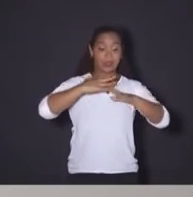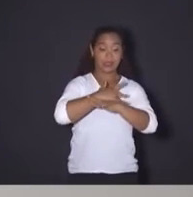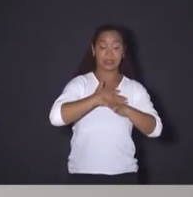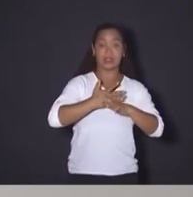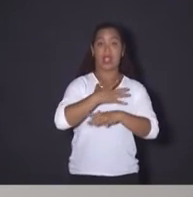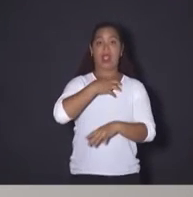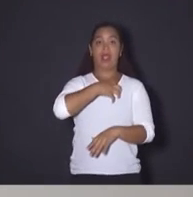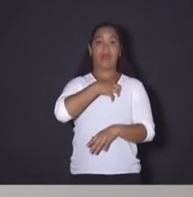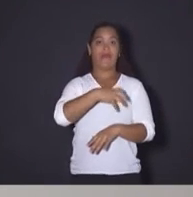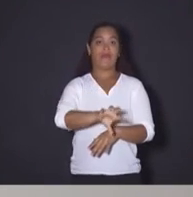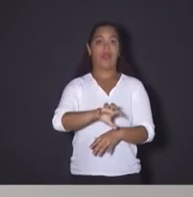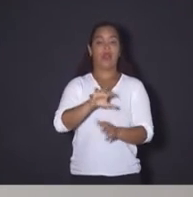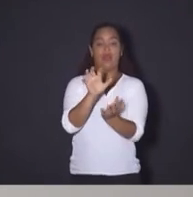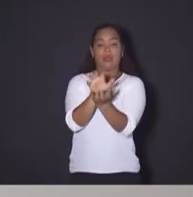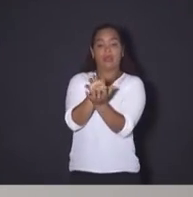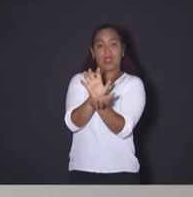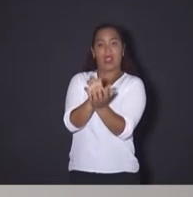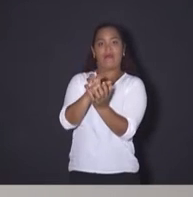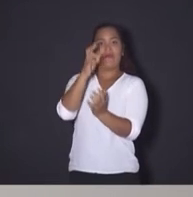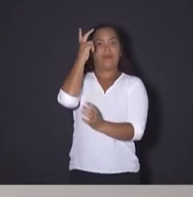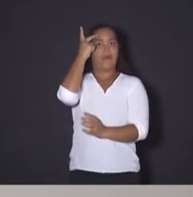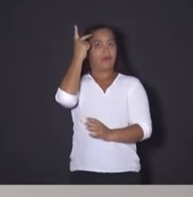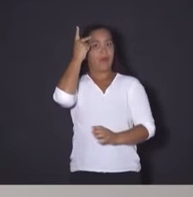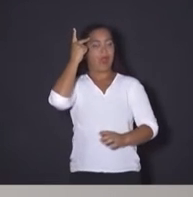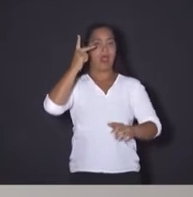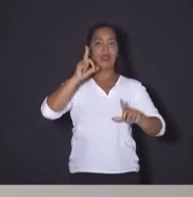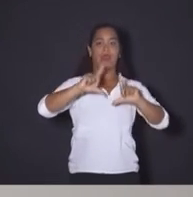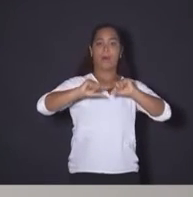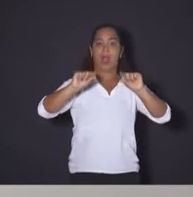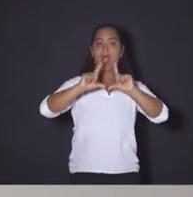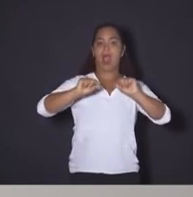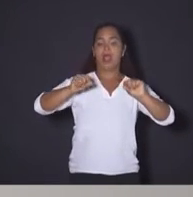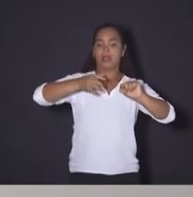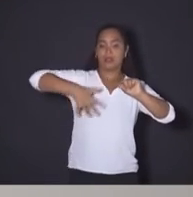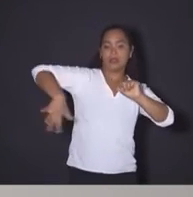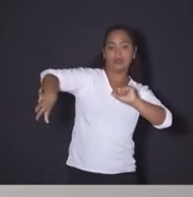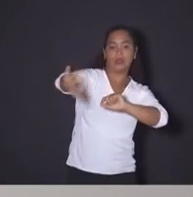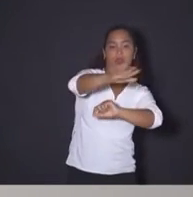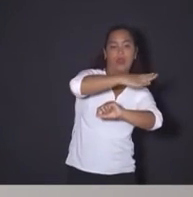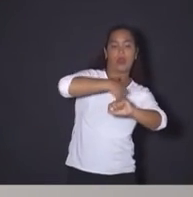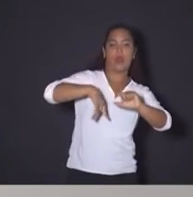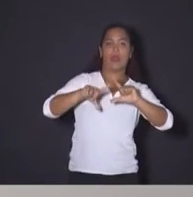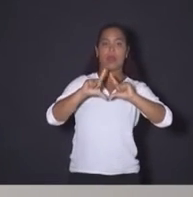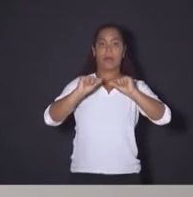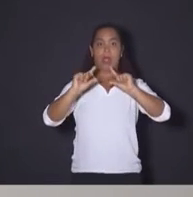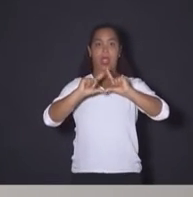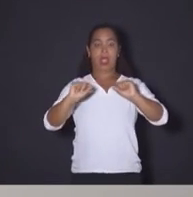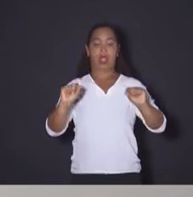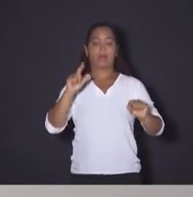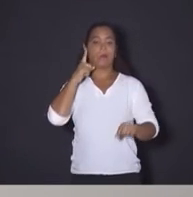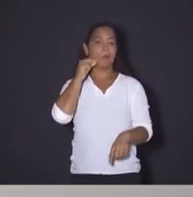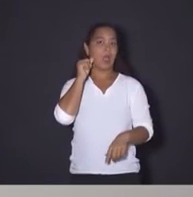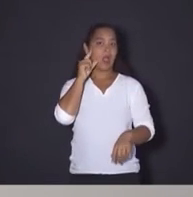são paulo brasília o entorno de brasília maceió